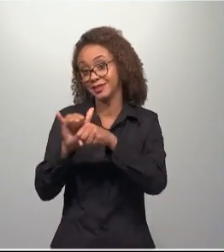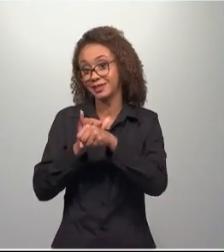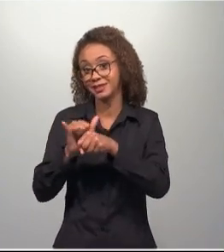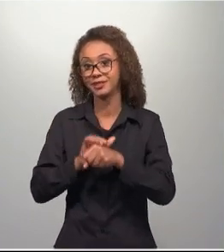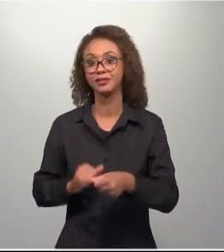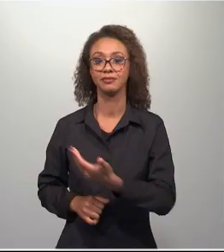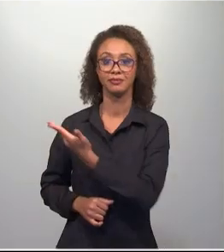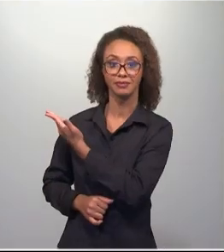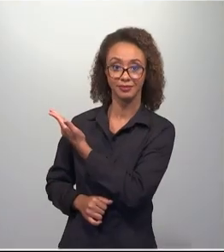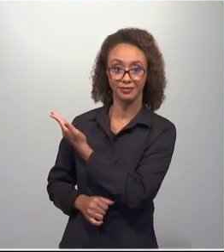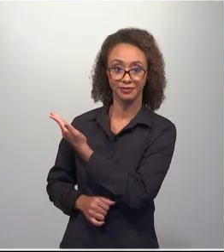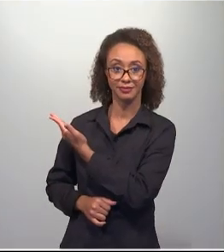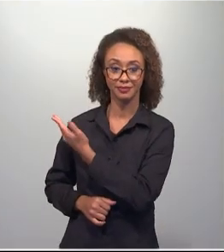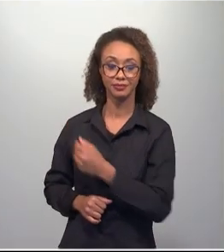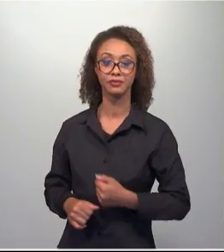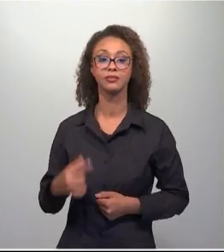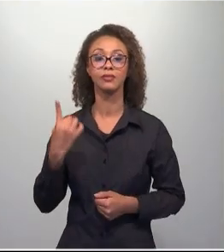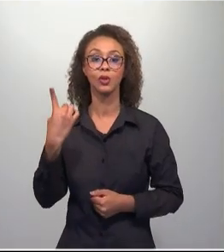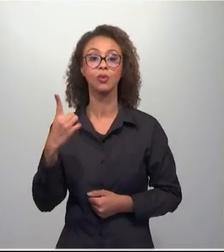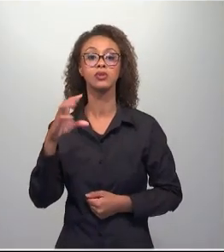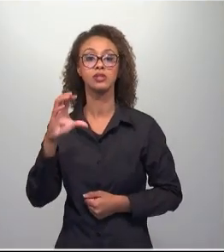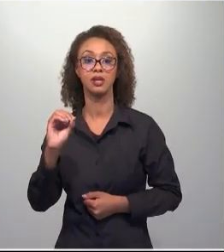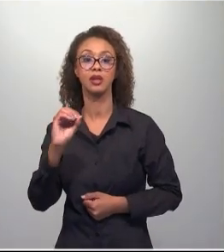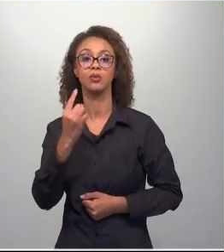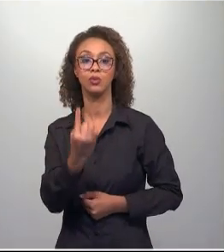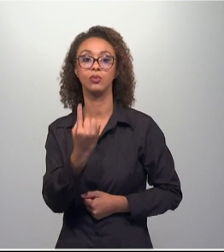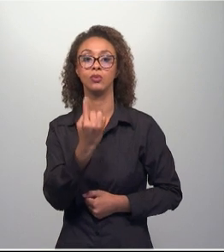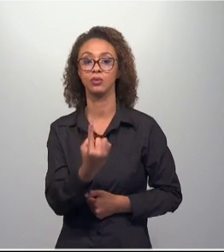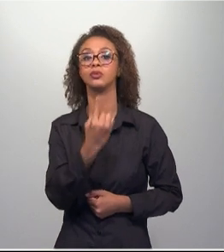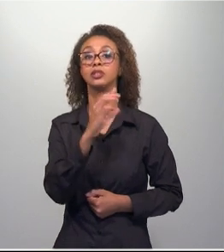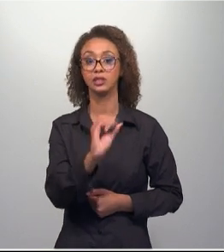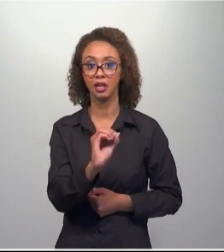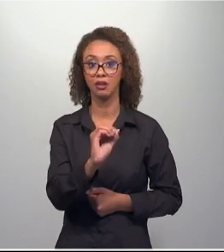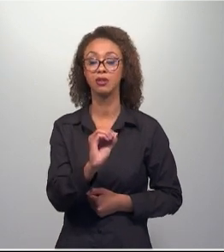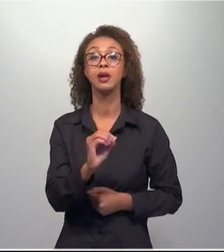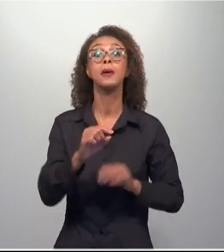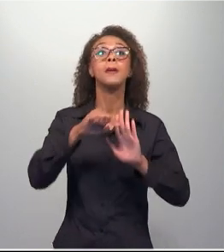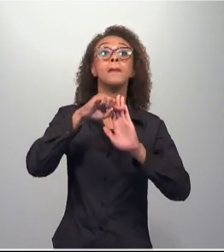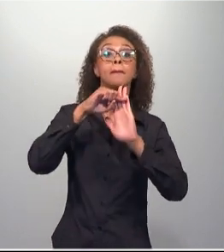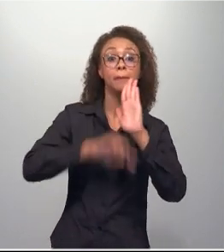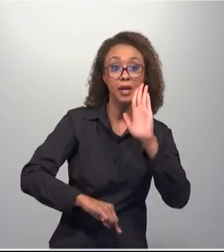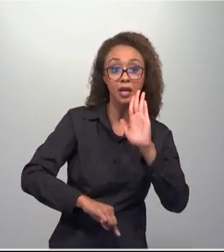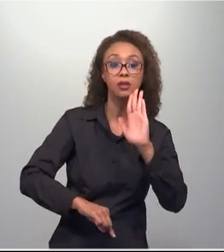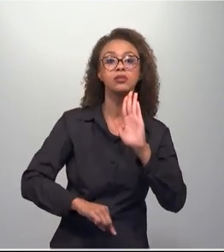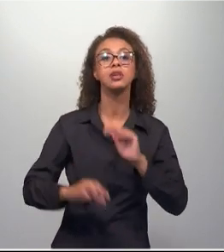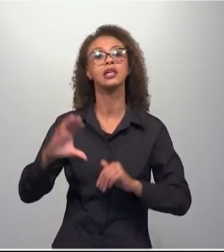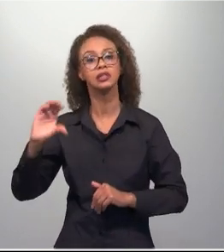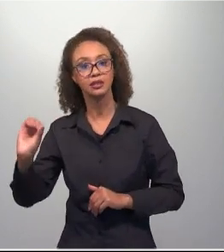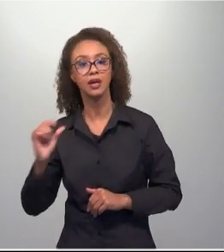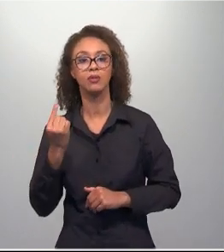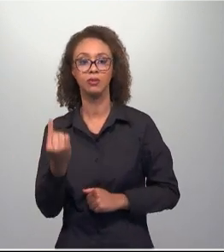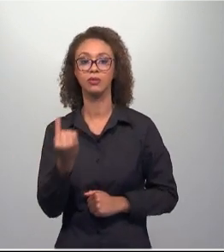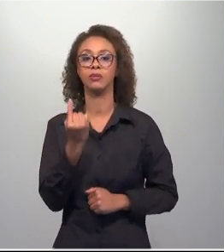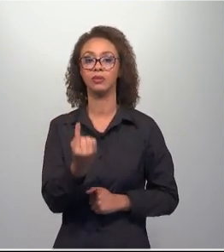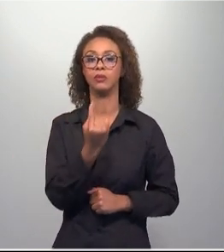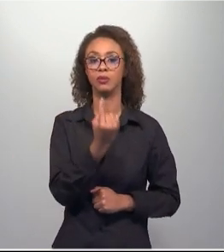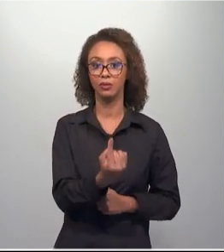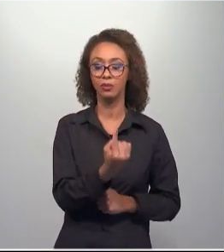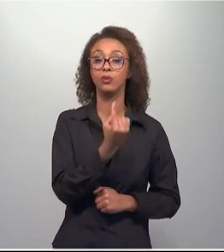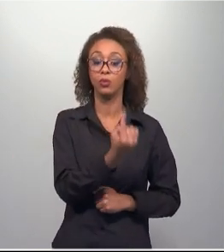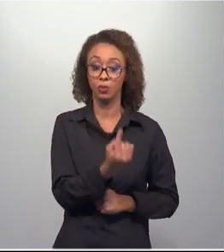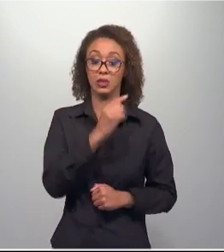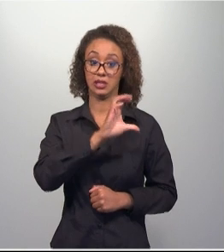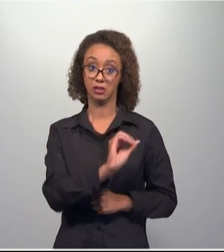00 e 01 - o valor zero 1110 peguei